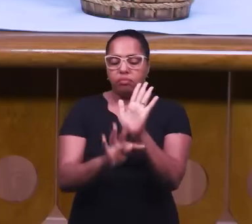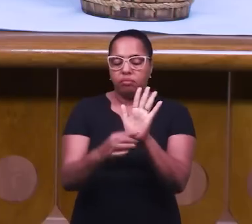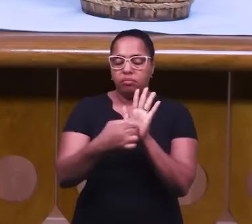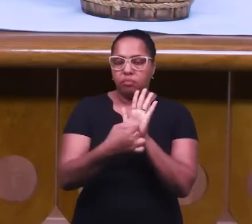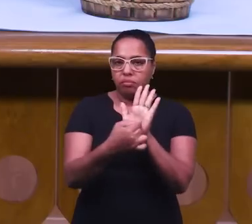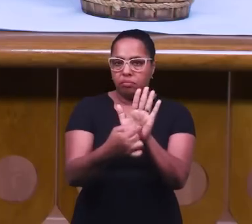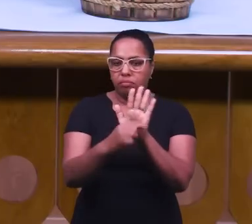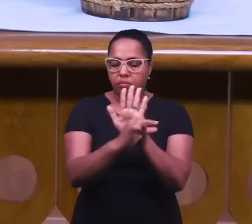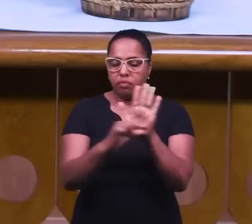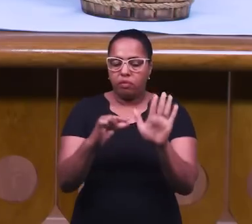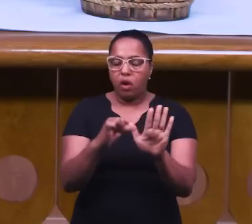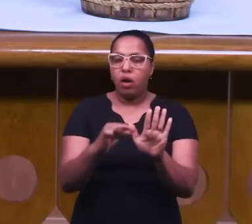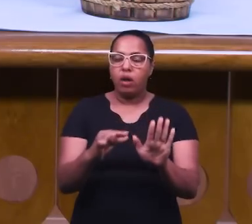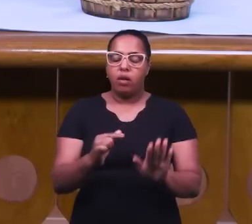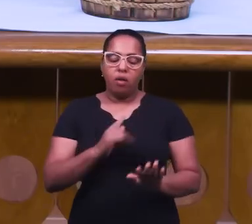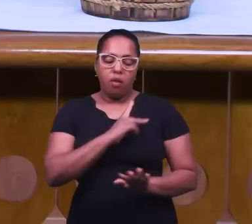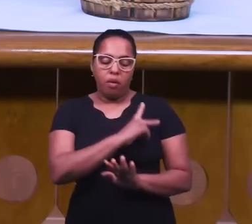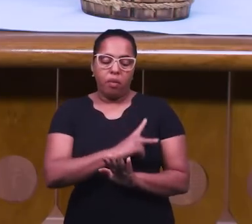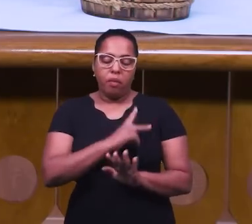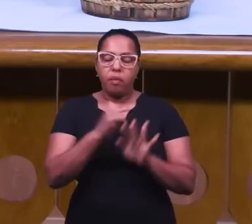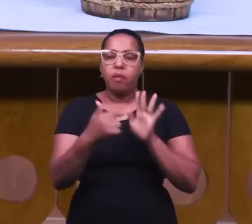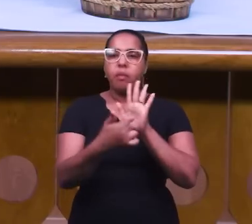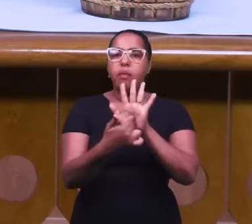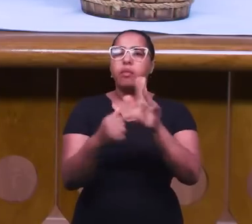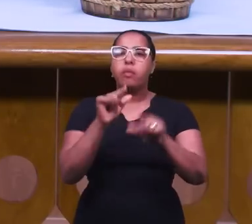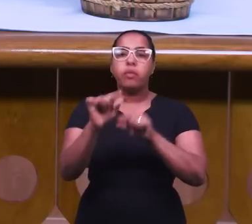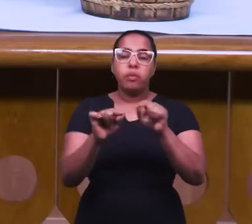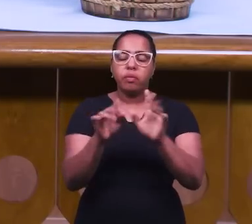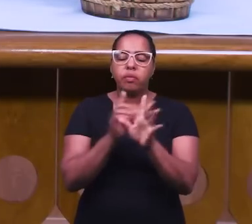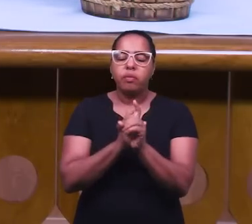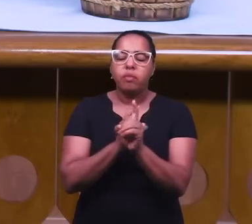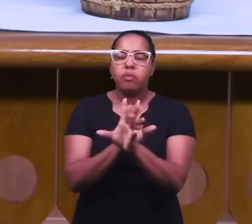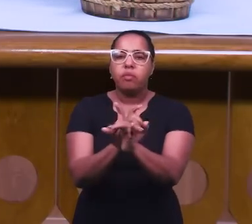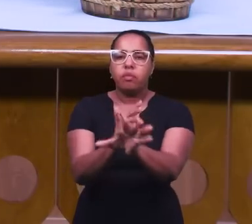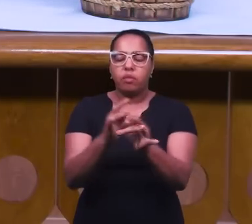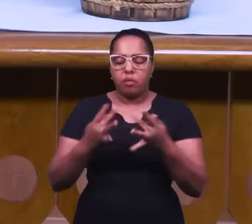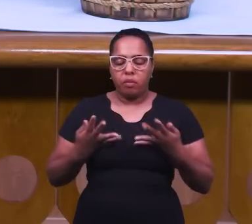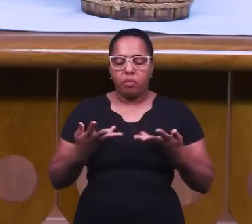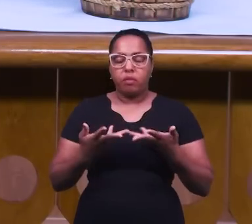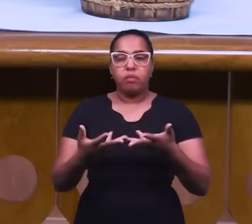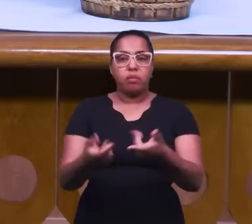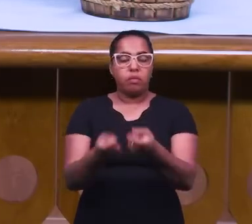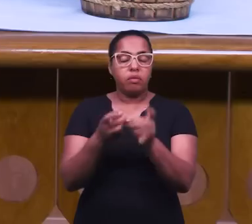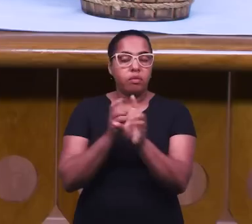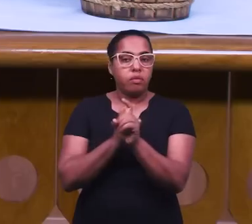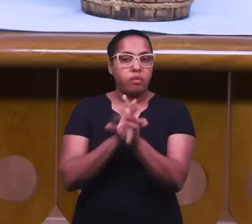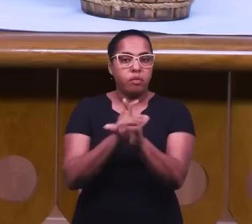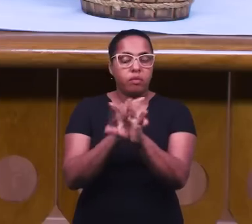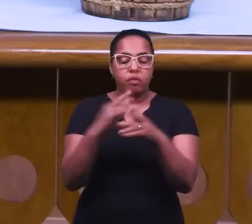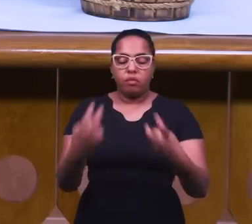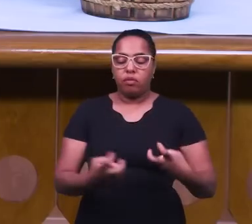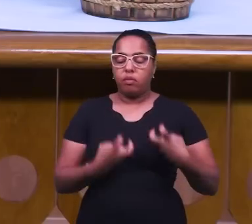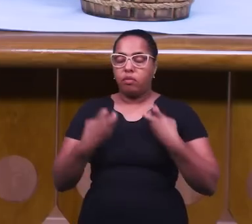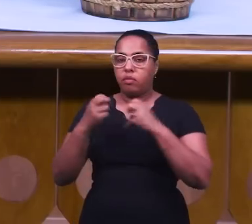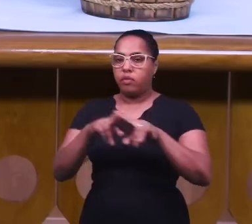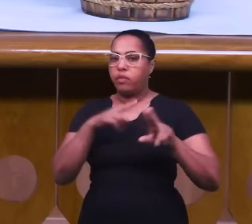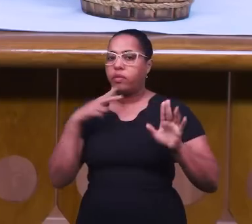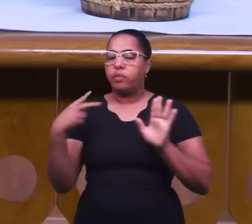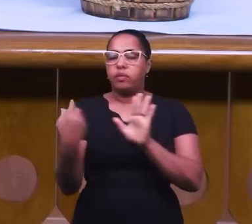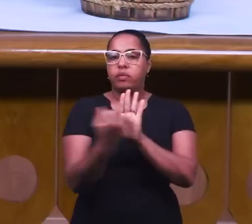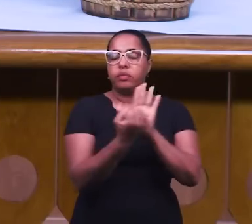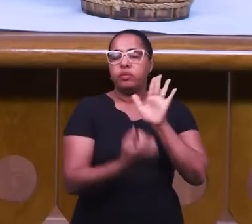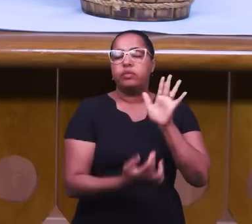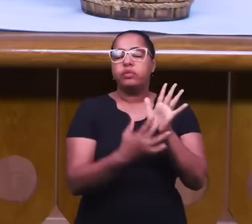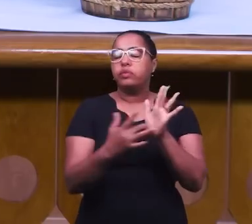texto, deste versículo, o apóstolo Paulo está falando de uma doutrina maravilhosa, que é a doutrina do clamor pelo sangue